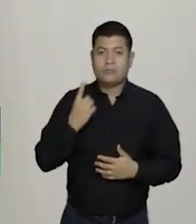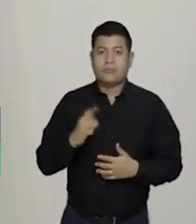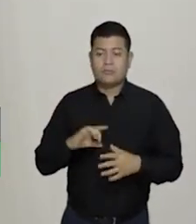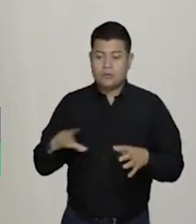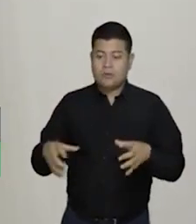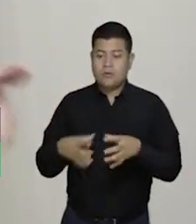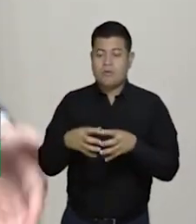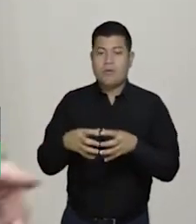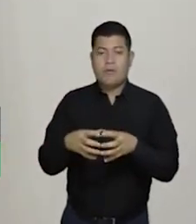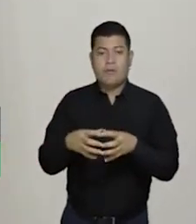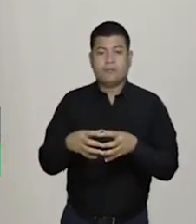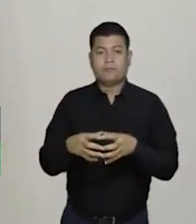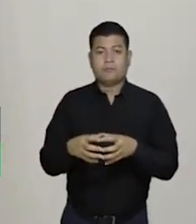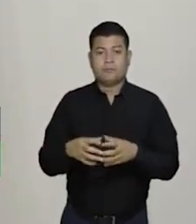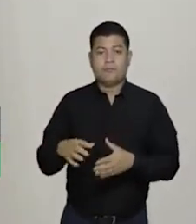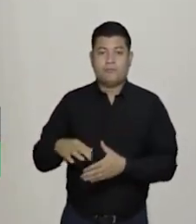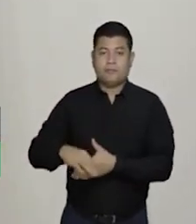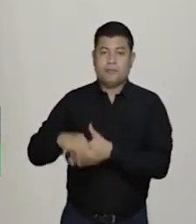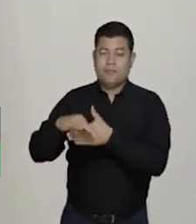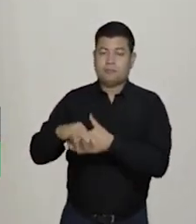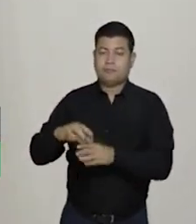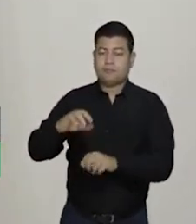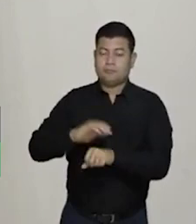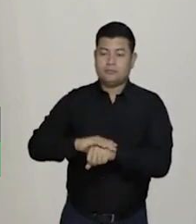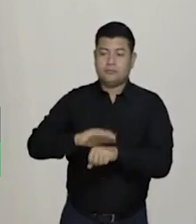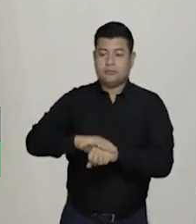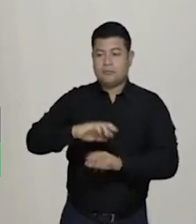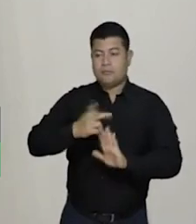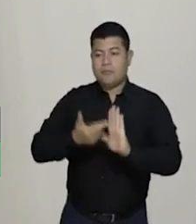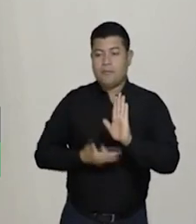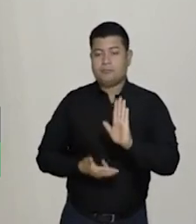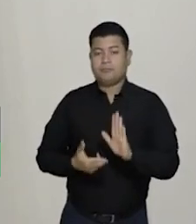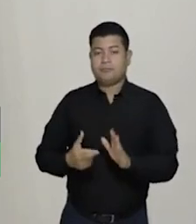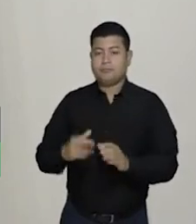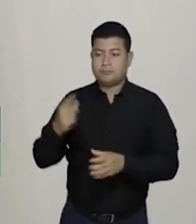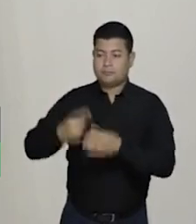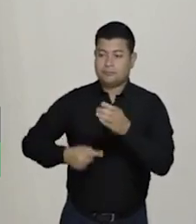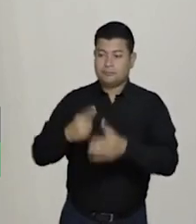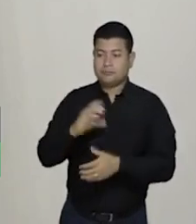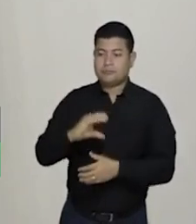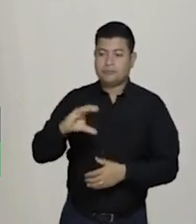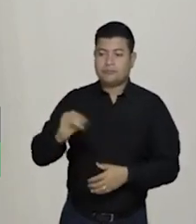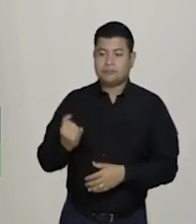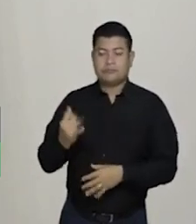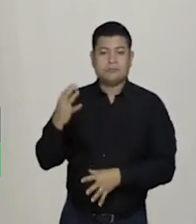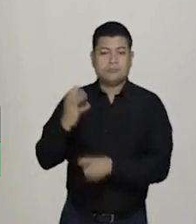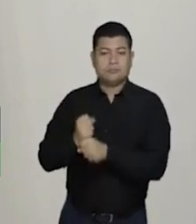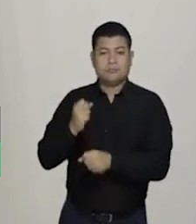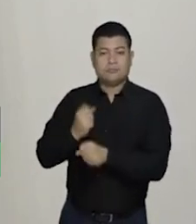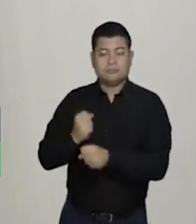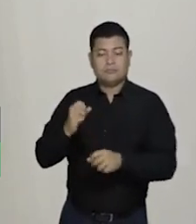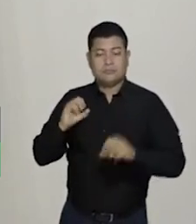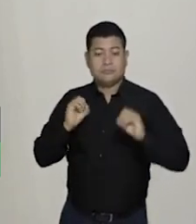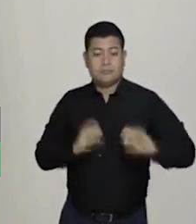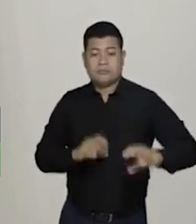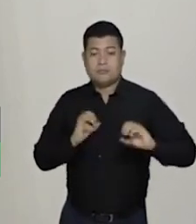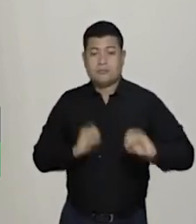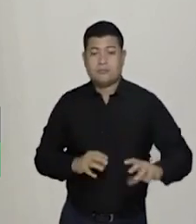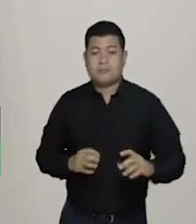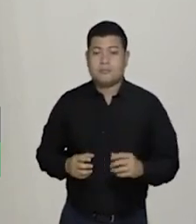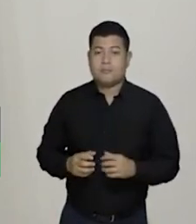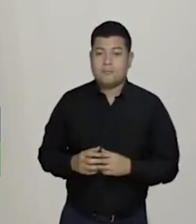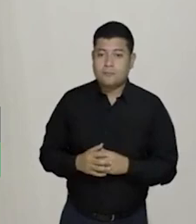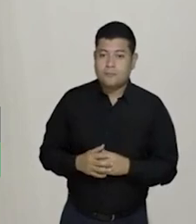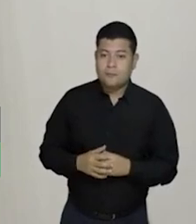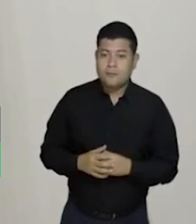conjunto dos presidentes e relatores das comissões de Constituição Finanças educação deputados Camilo Marcos